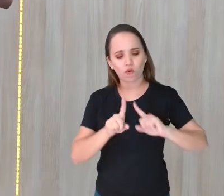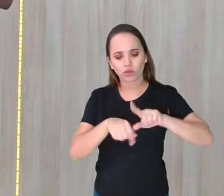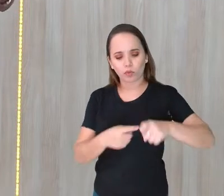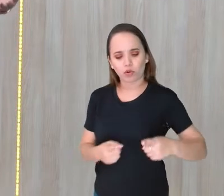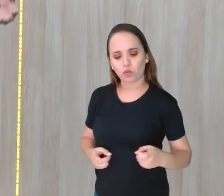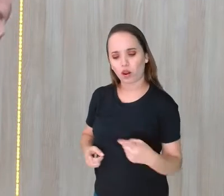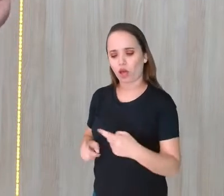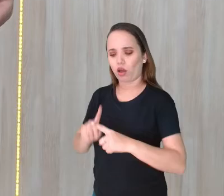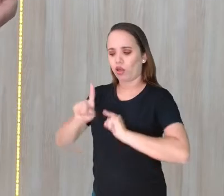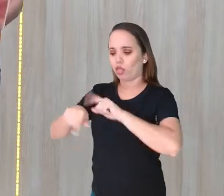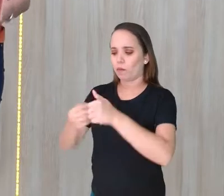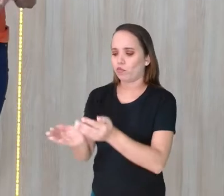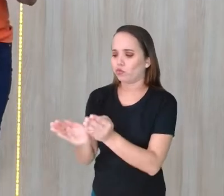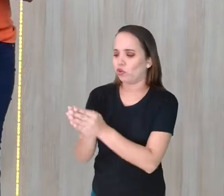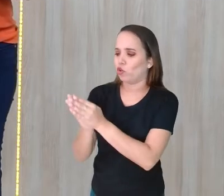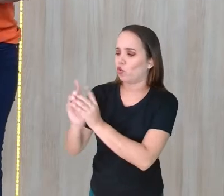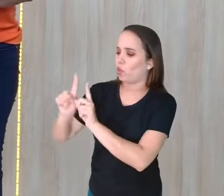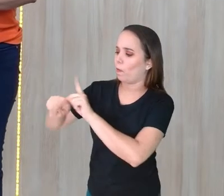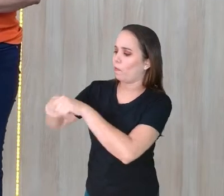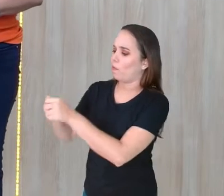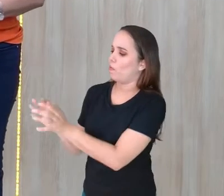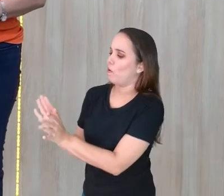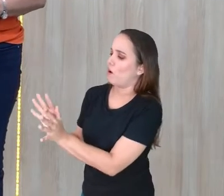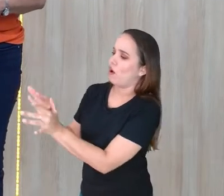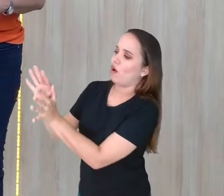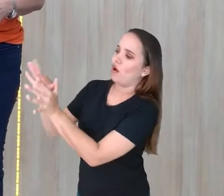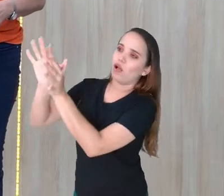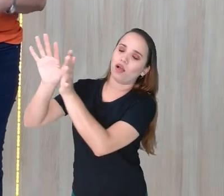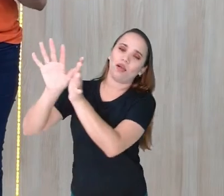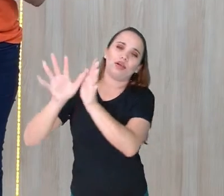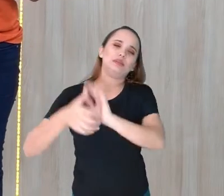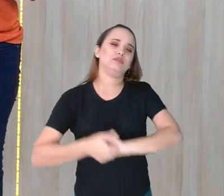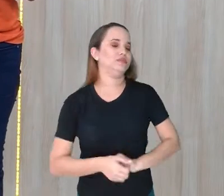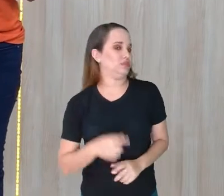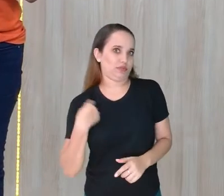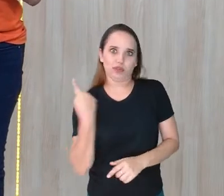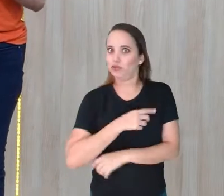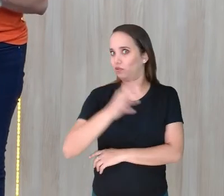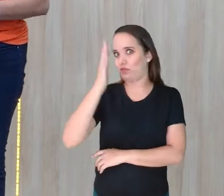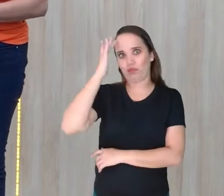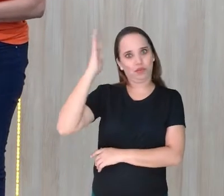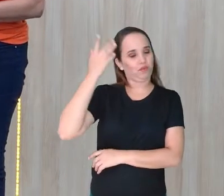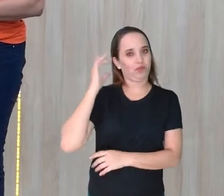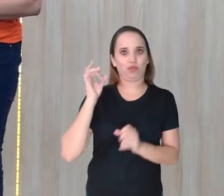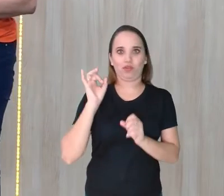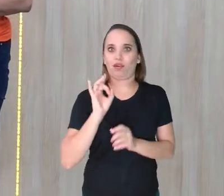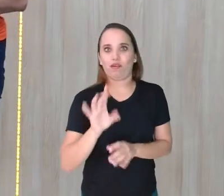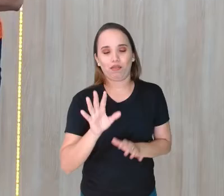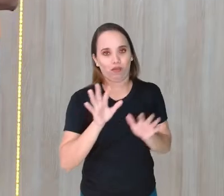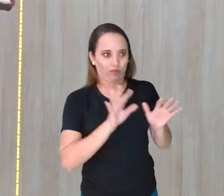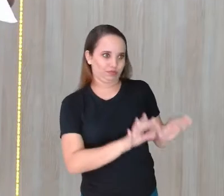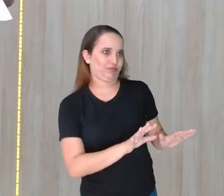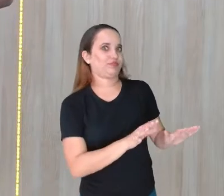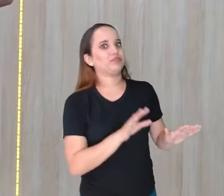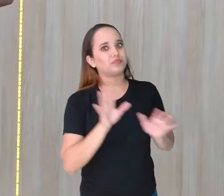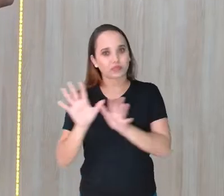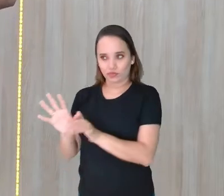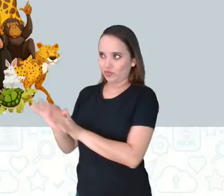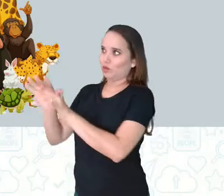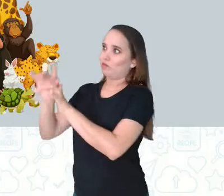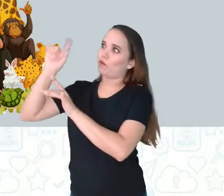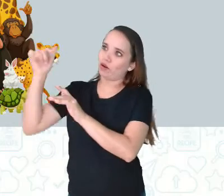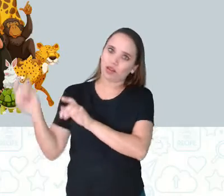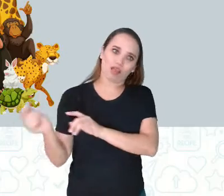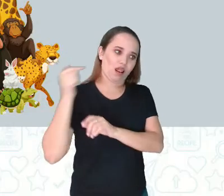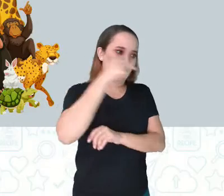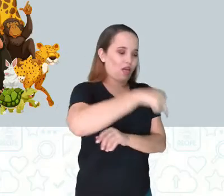Jamais a gente imagina que a lagarta chega a ser a borboleta através de uma reprodução. Então aqui a